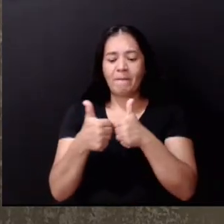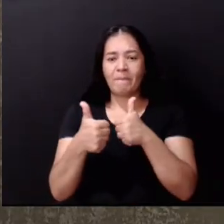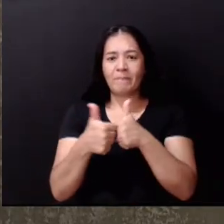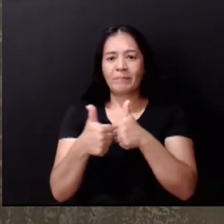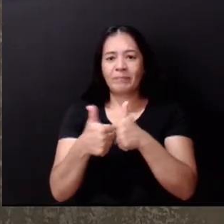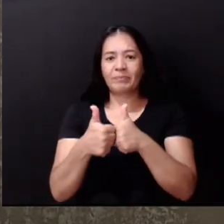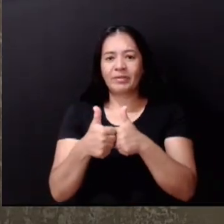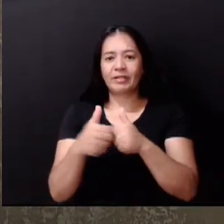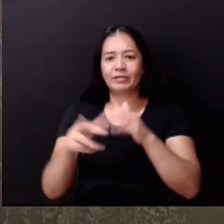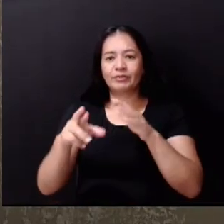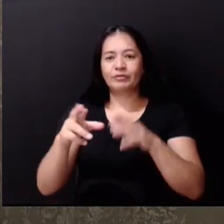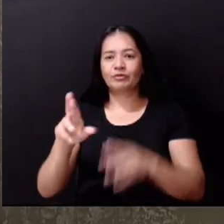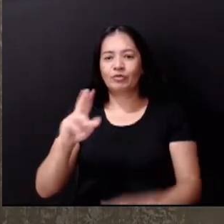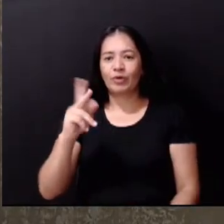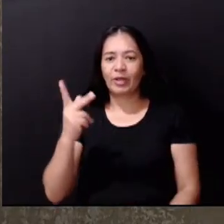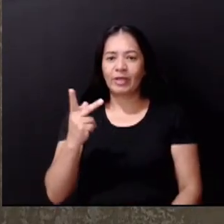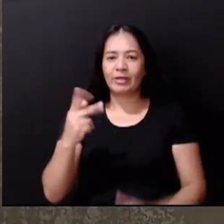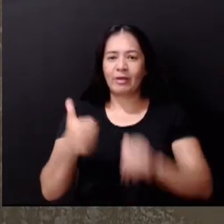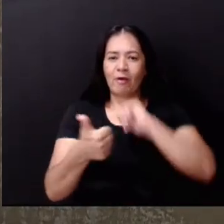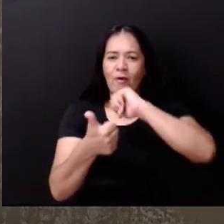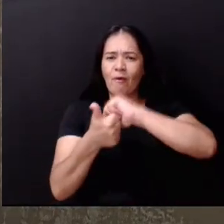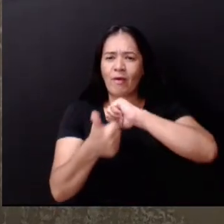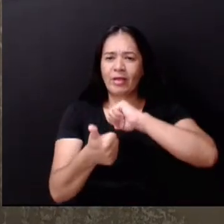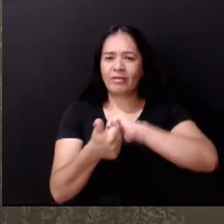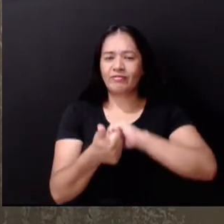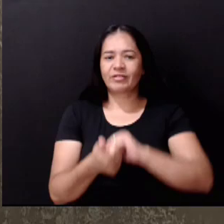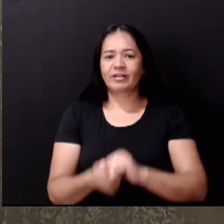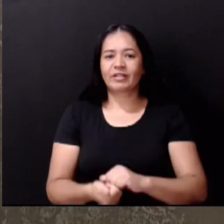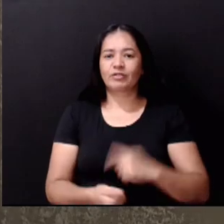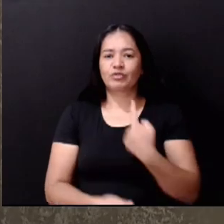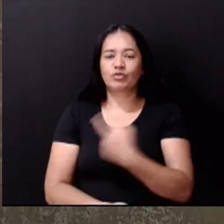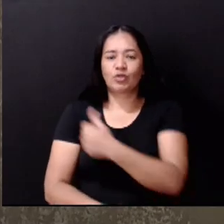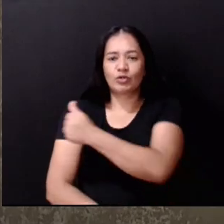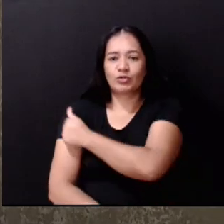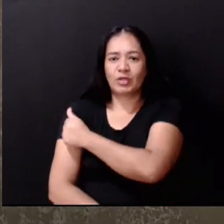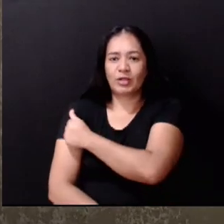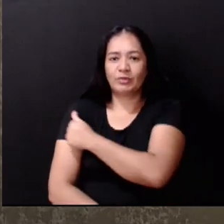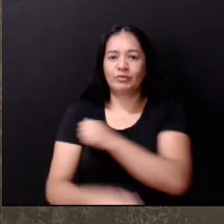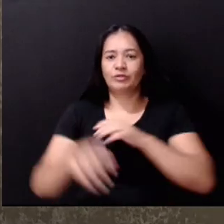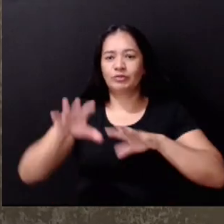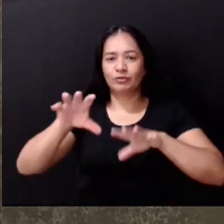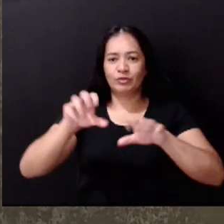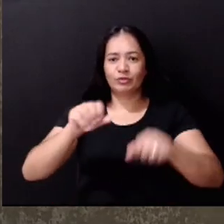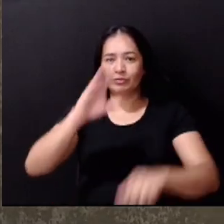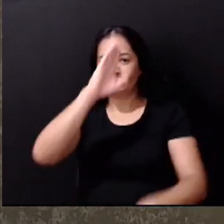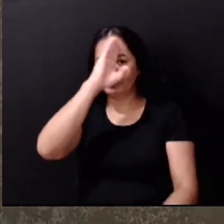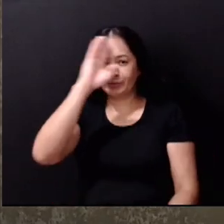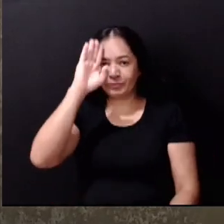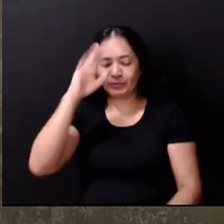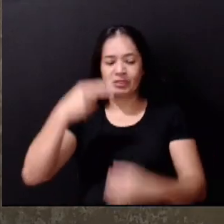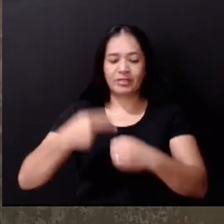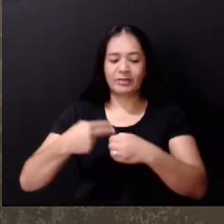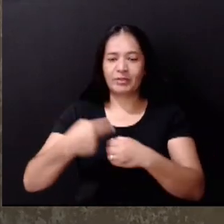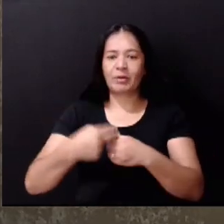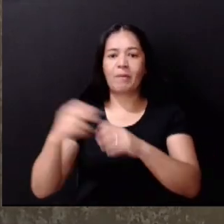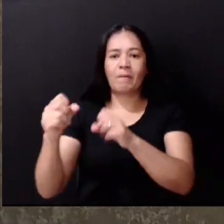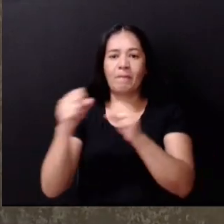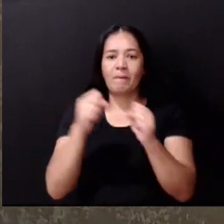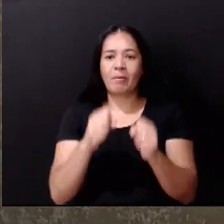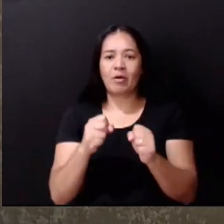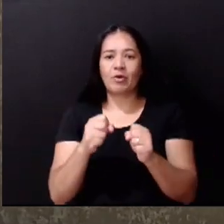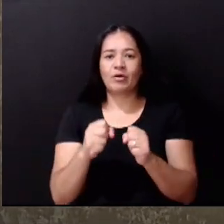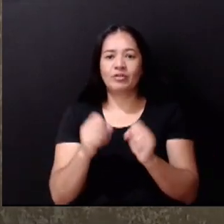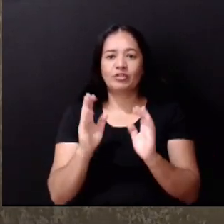tão qualificado quanto são os alunos aqui de graduação e pós-graduação da Unicamp, que podem sair do laboratório e